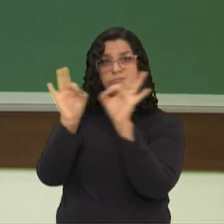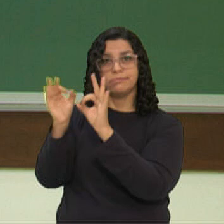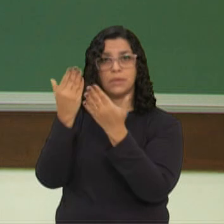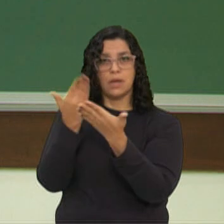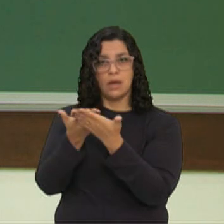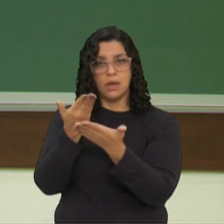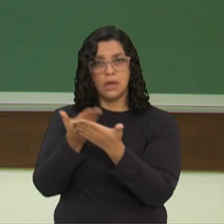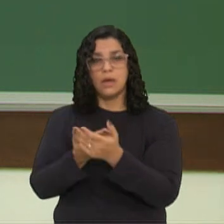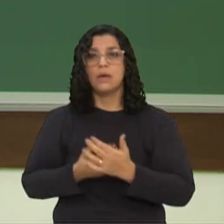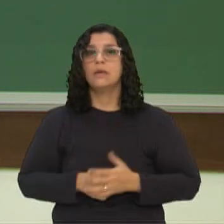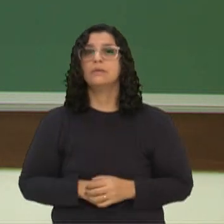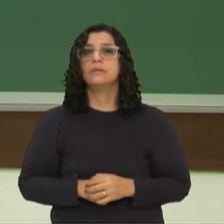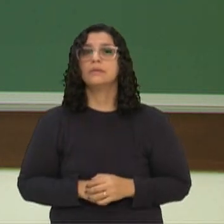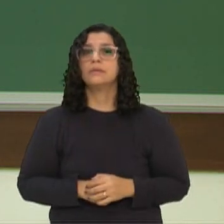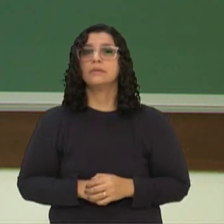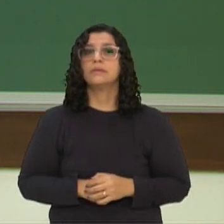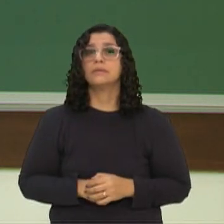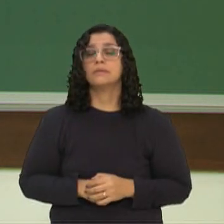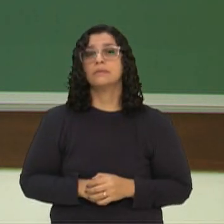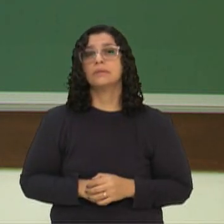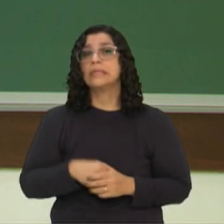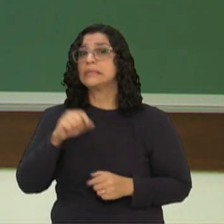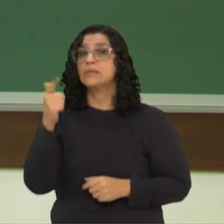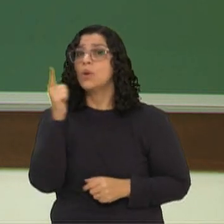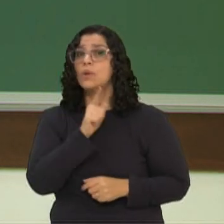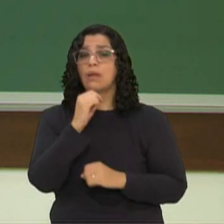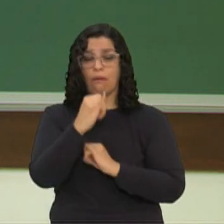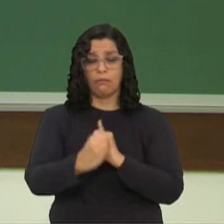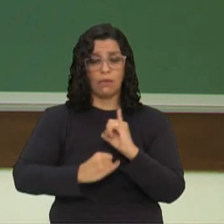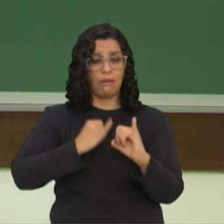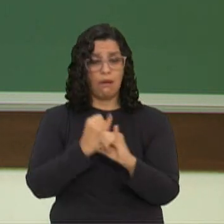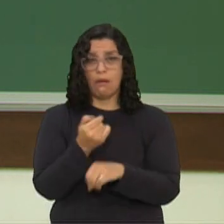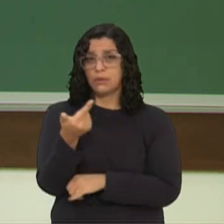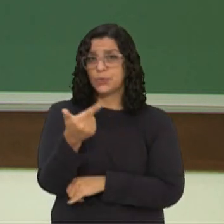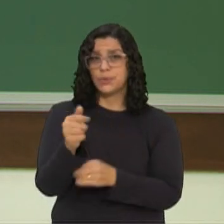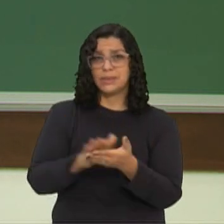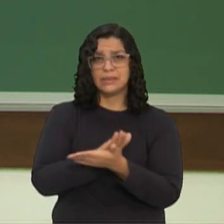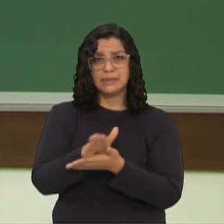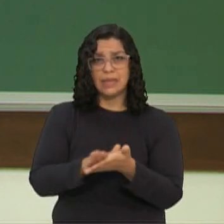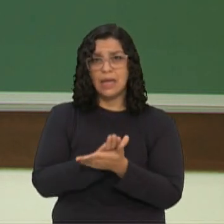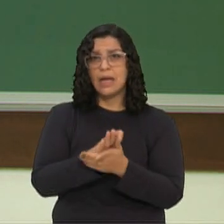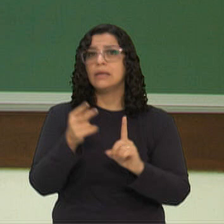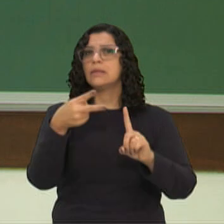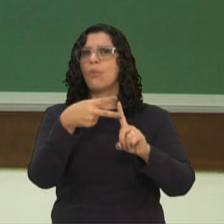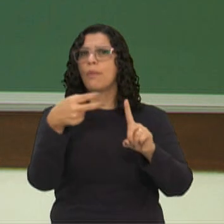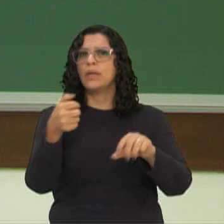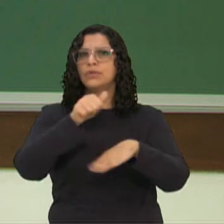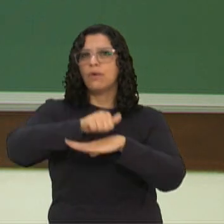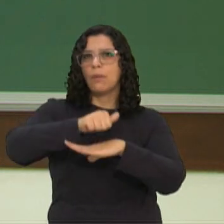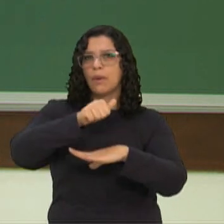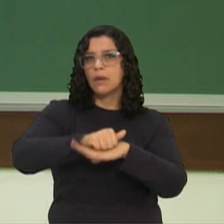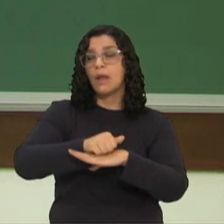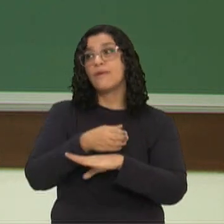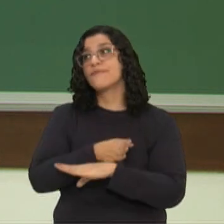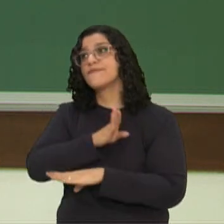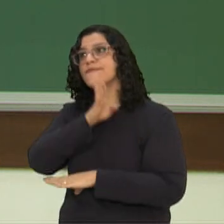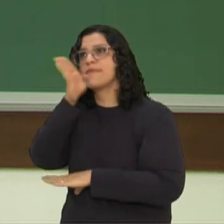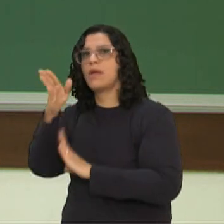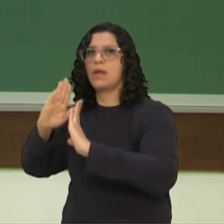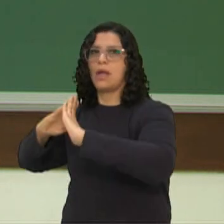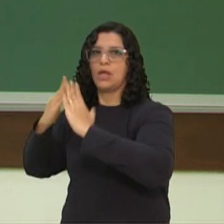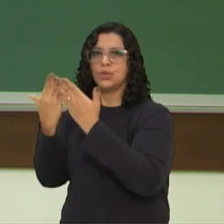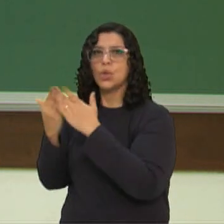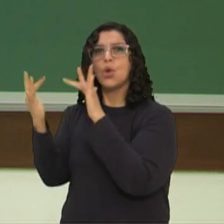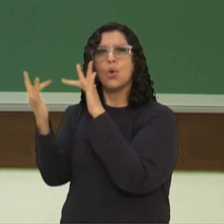aulas estarem, não têm acesso à internet, ao app, estarem se dirigindo ao colégio, entrando